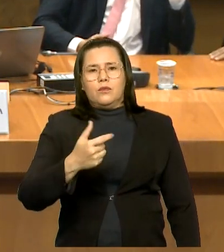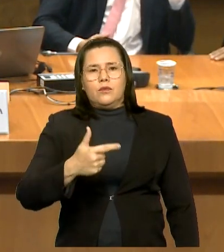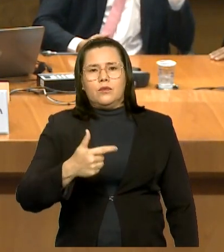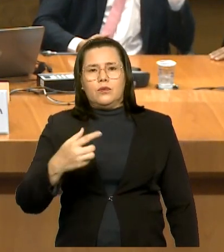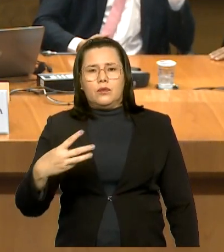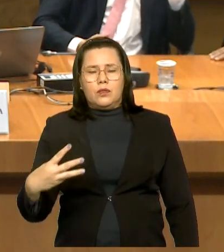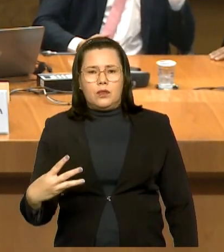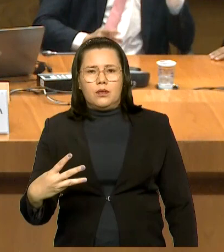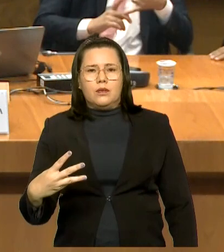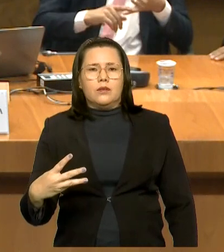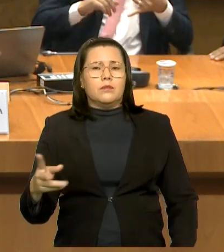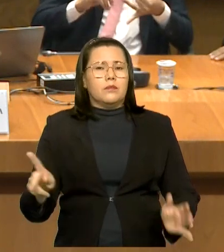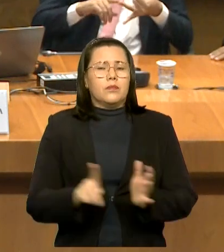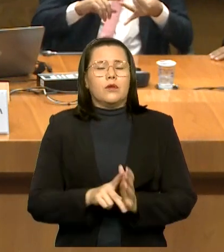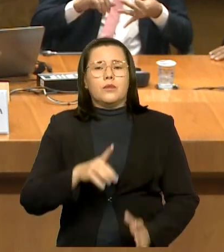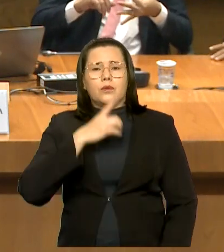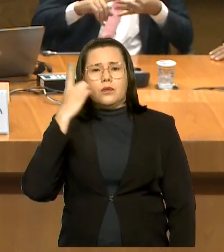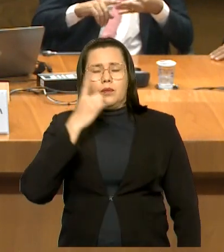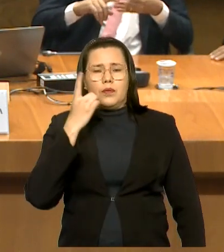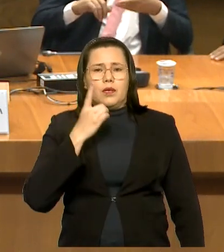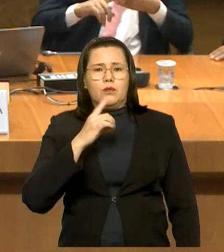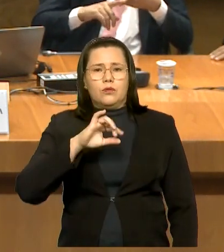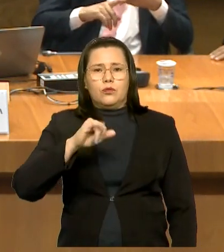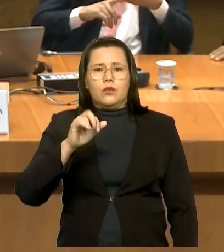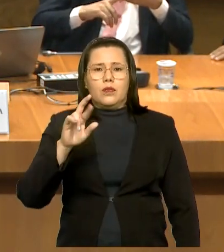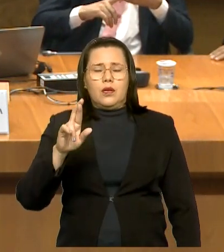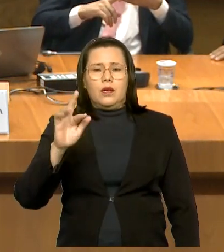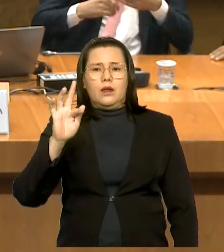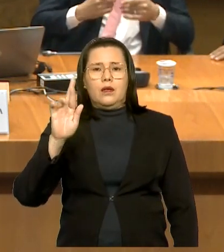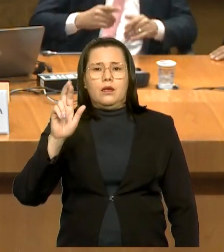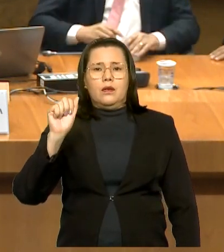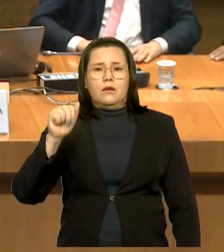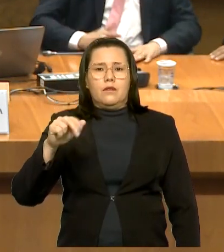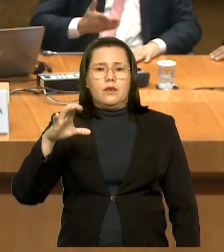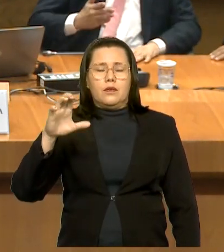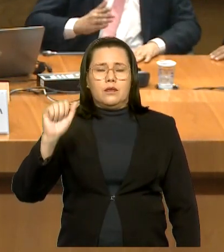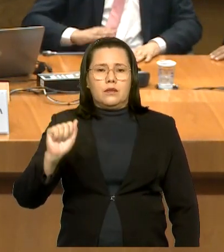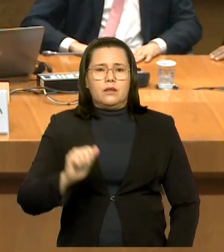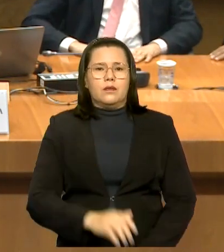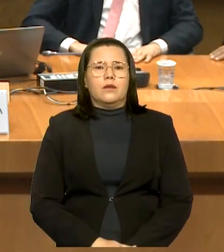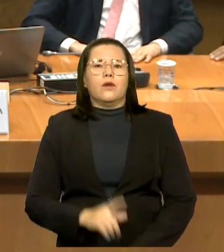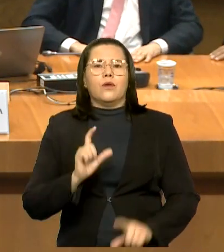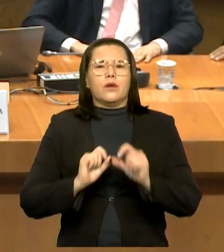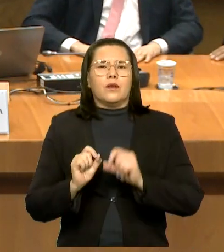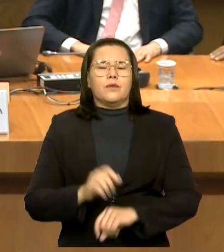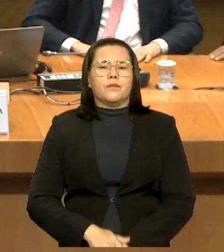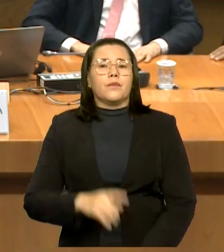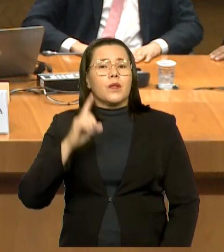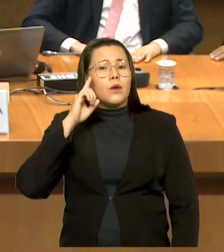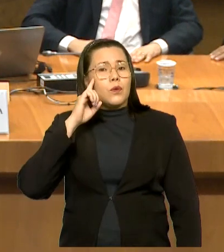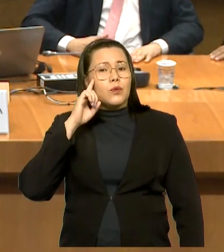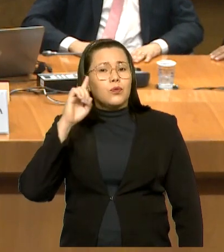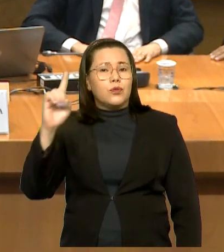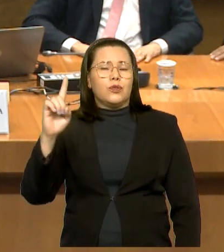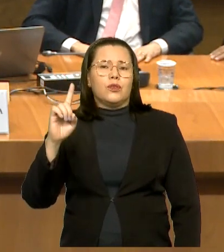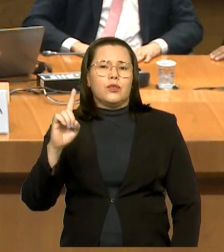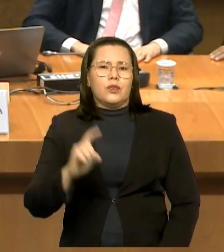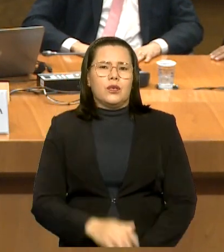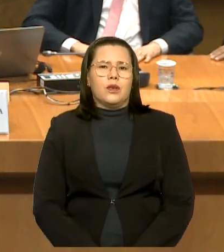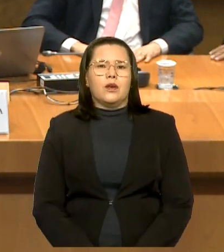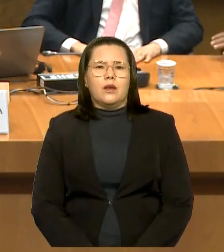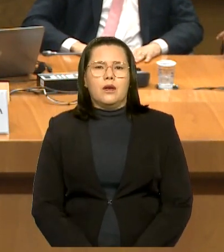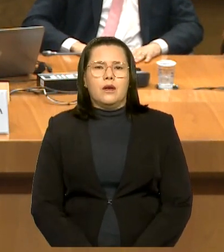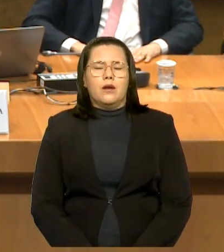093/2023, de autoria do deputado Júnior França, que institui o Dia da Prevenção e do Combate à Criminalidade, às Drogas e ao